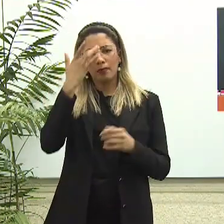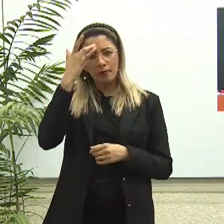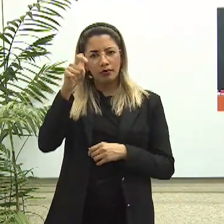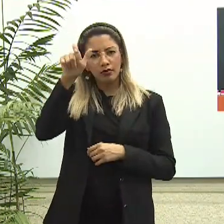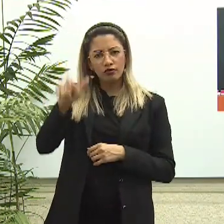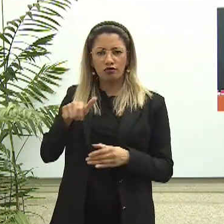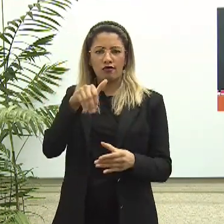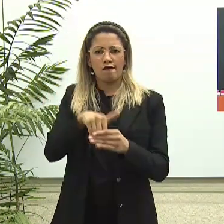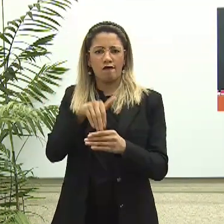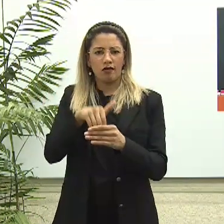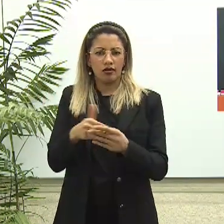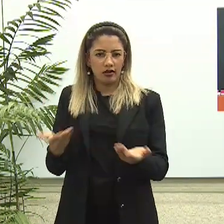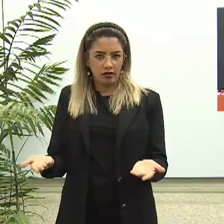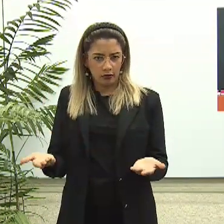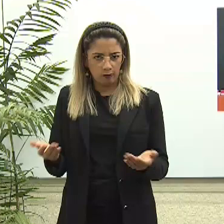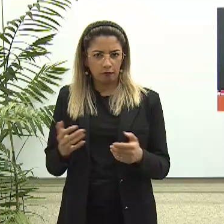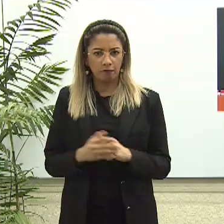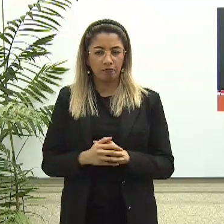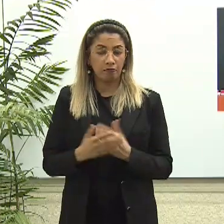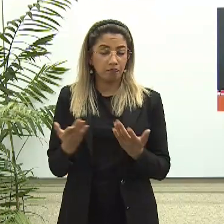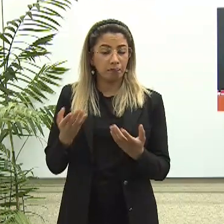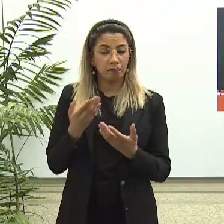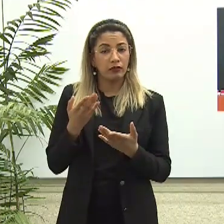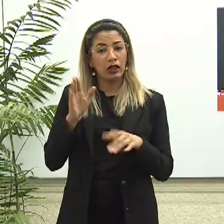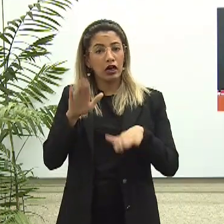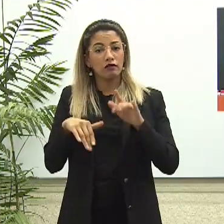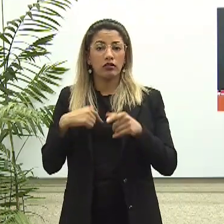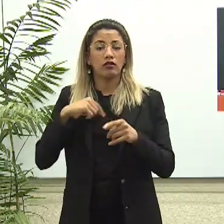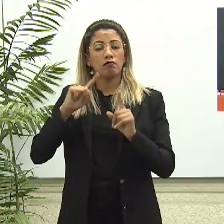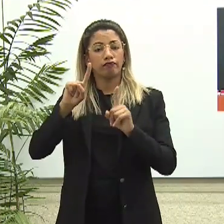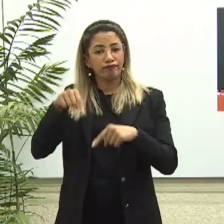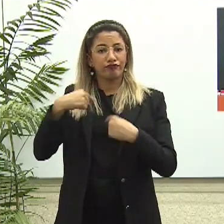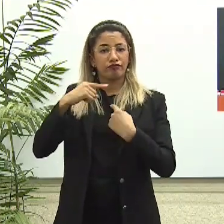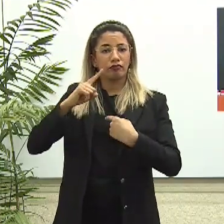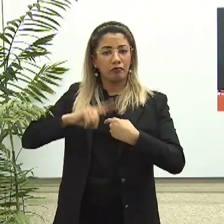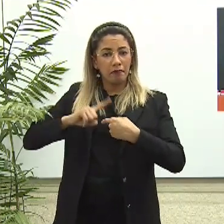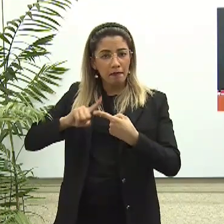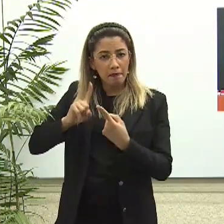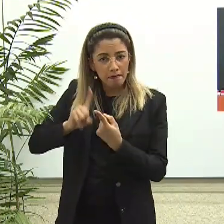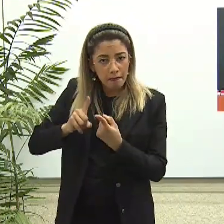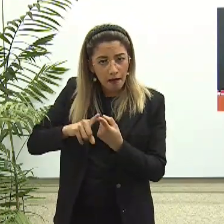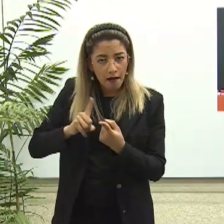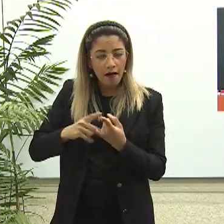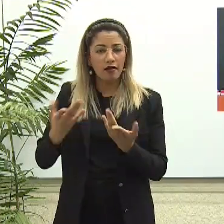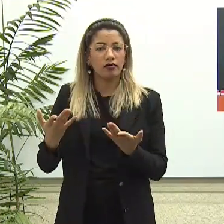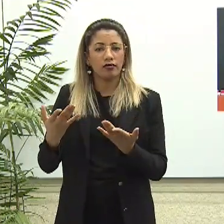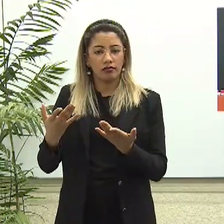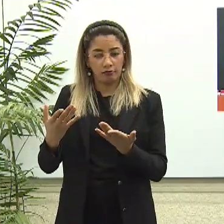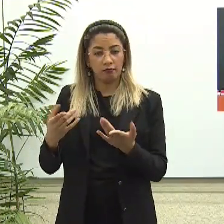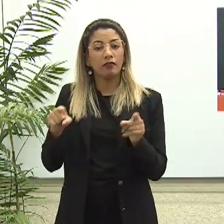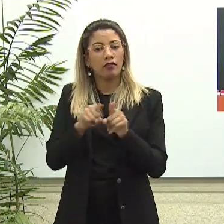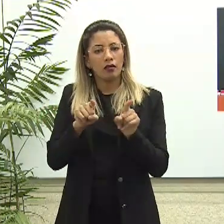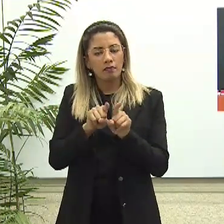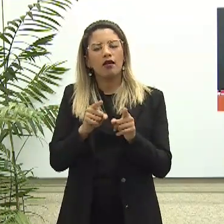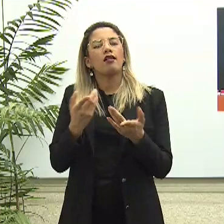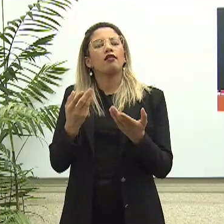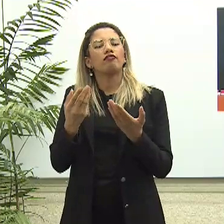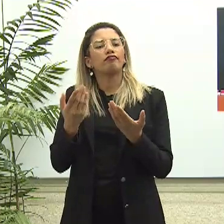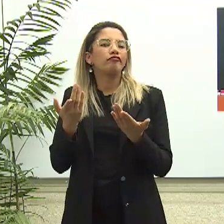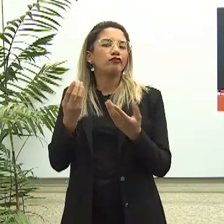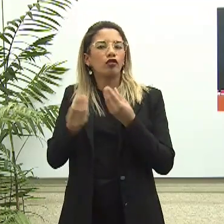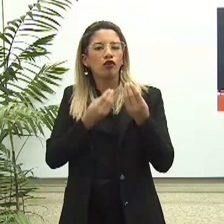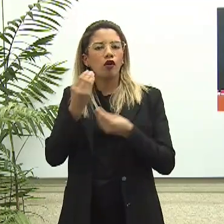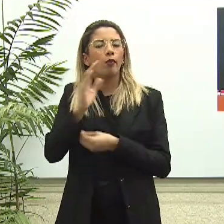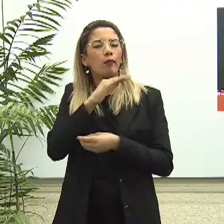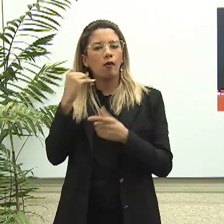eleição por não usar meus dados para poder me ameaçar me chantagear por não usar processos automáticos para ampliar formas de morte Como